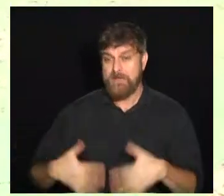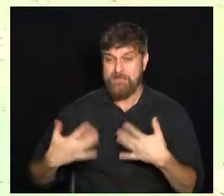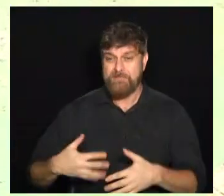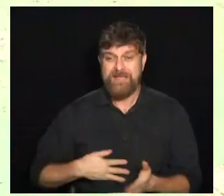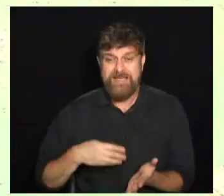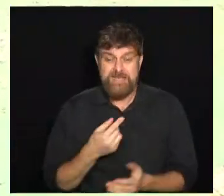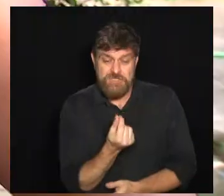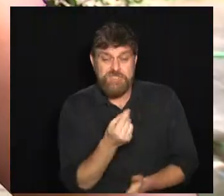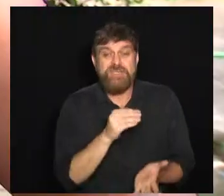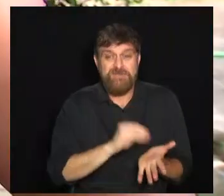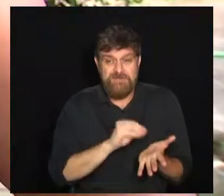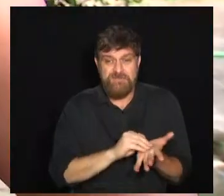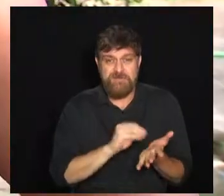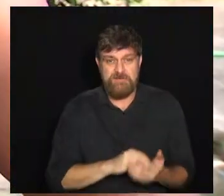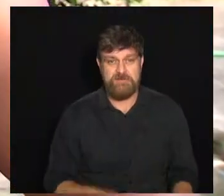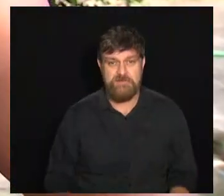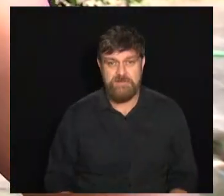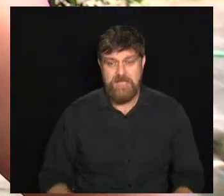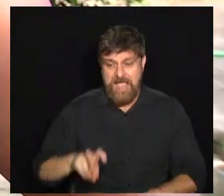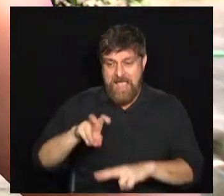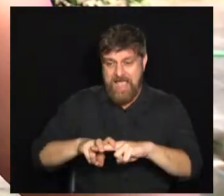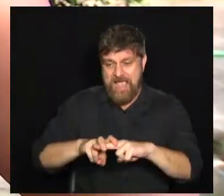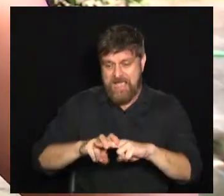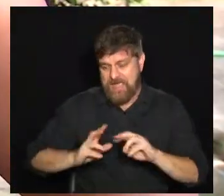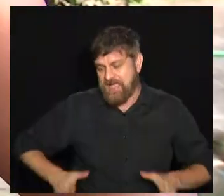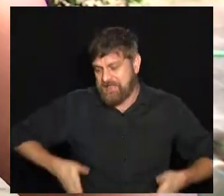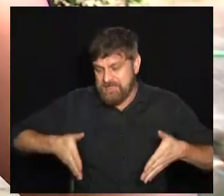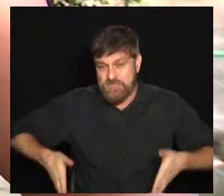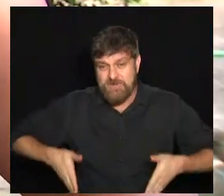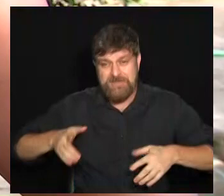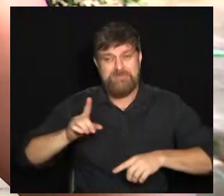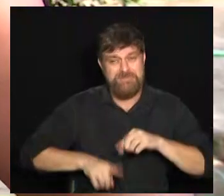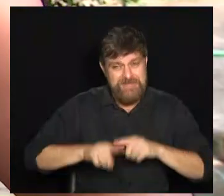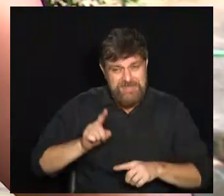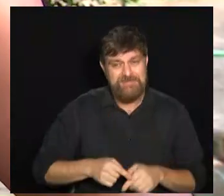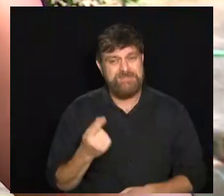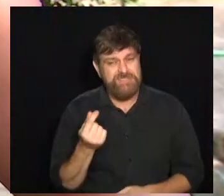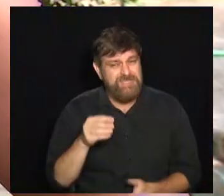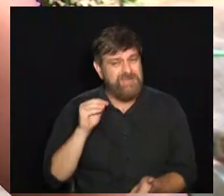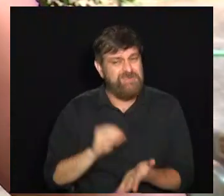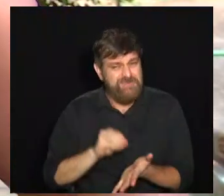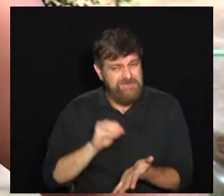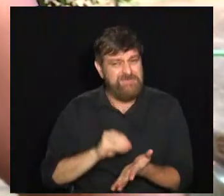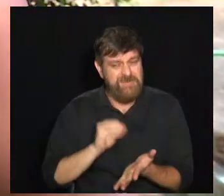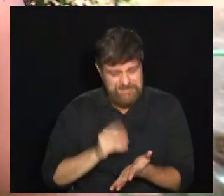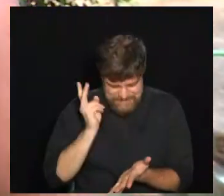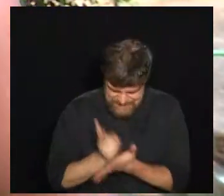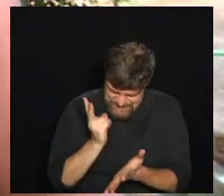falta dinheiro. Para a cadeira e outros equipamentos faltam sempre, não é às vezes não,